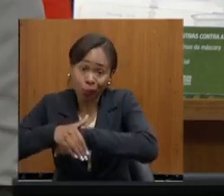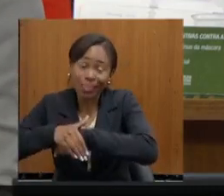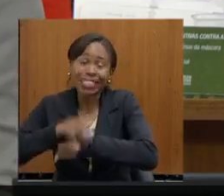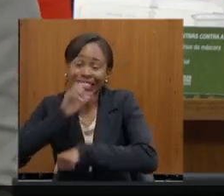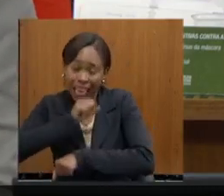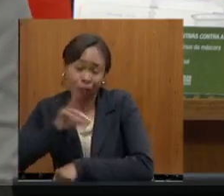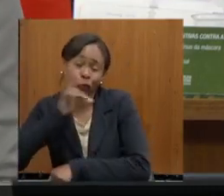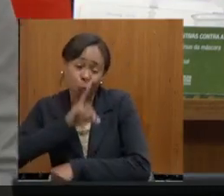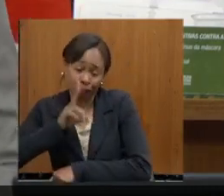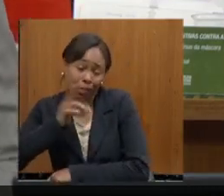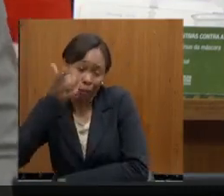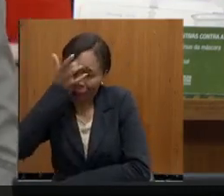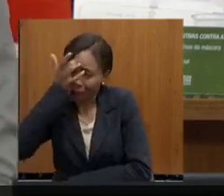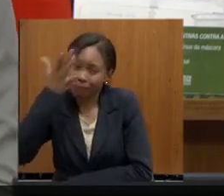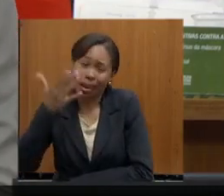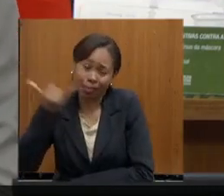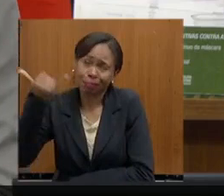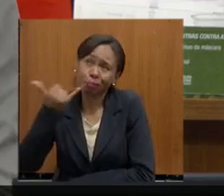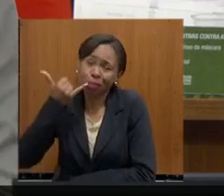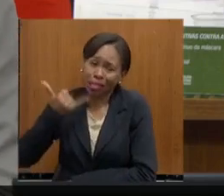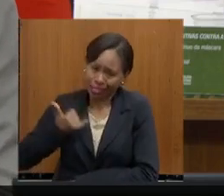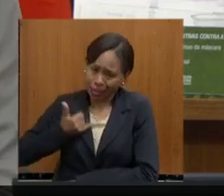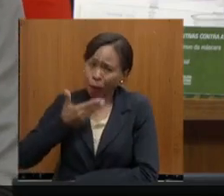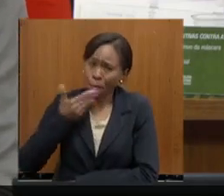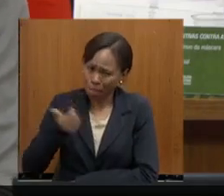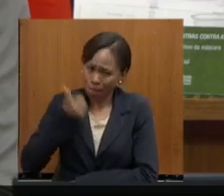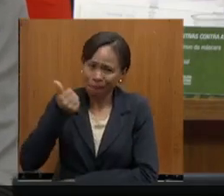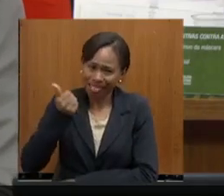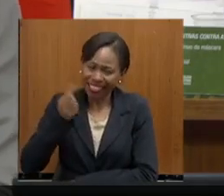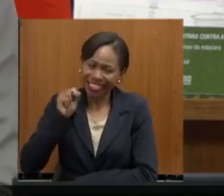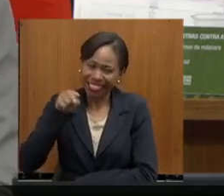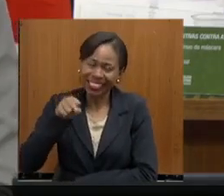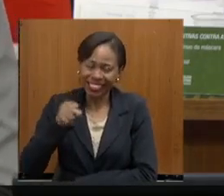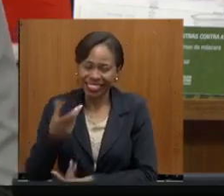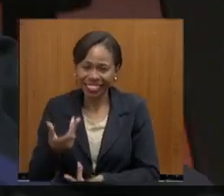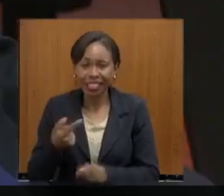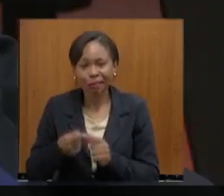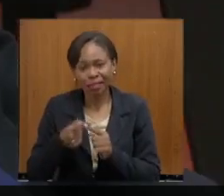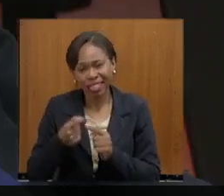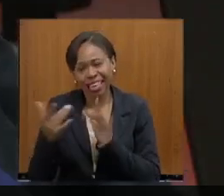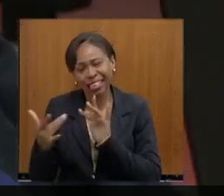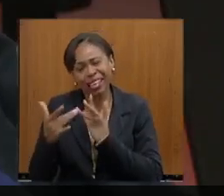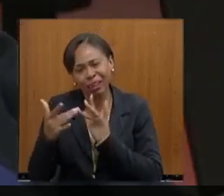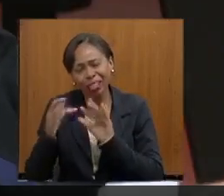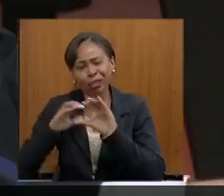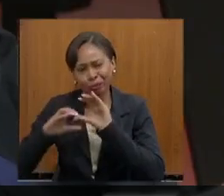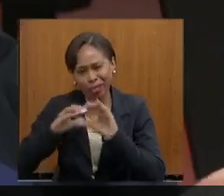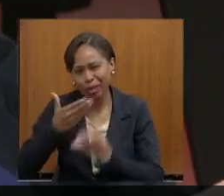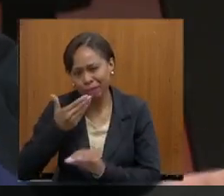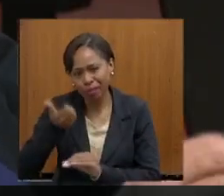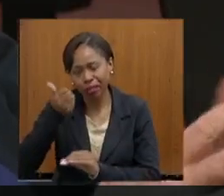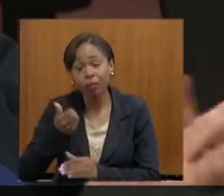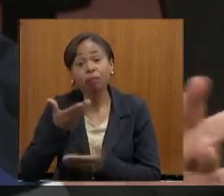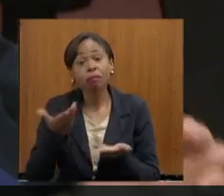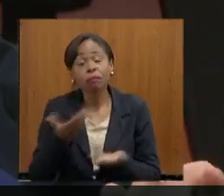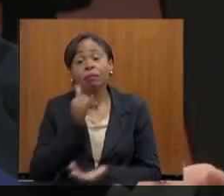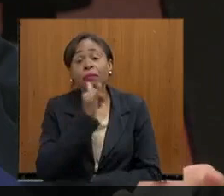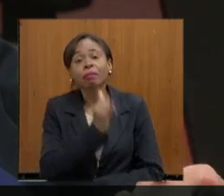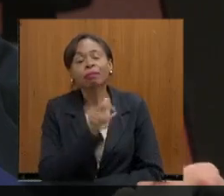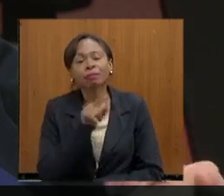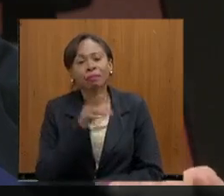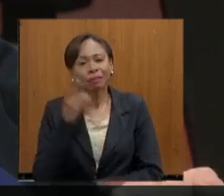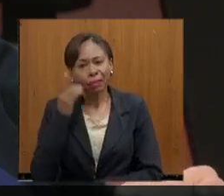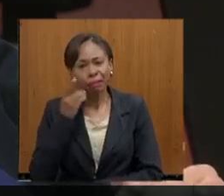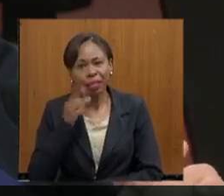Fernanda que é mais fácil da gente dá vazão Aí queria dizer Deputado Aqui